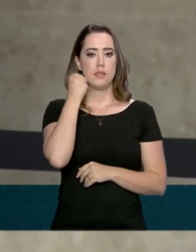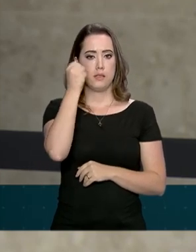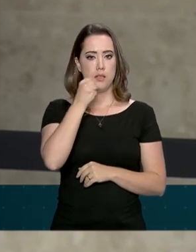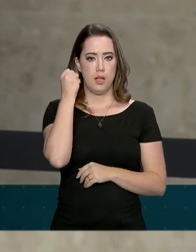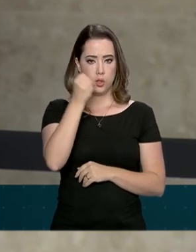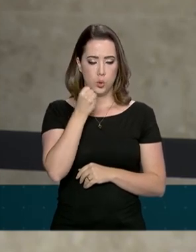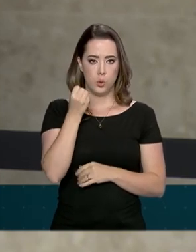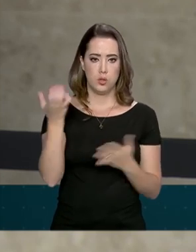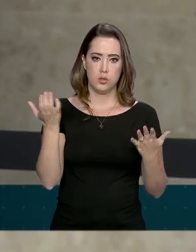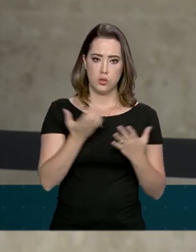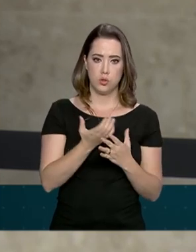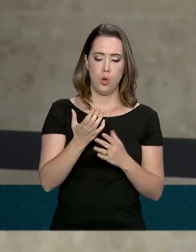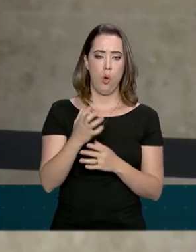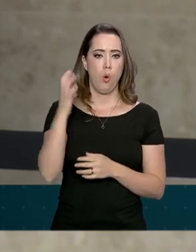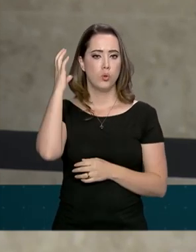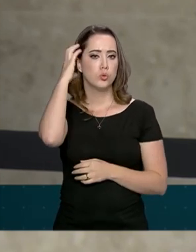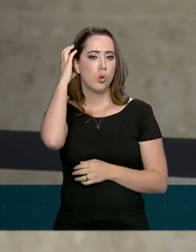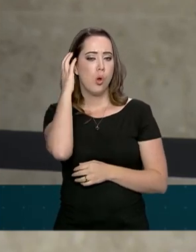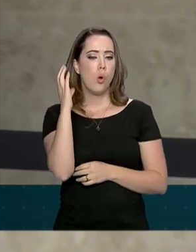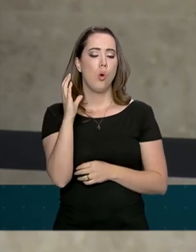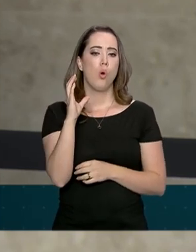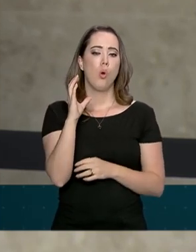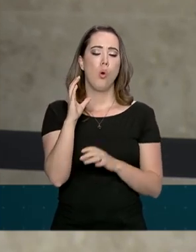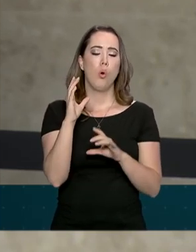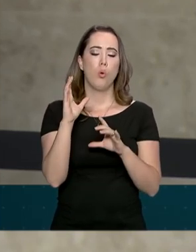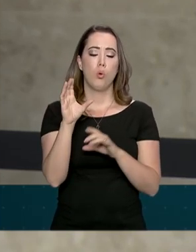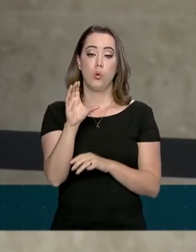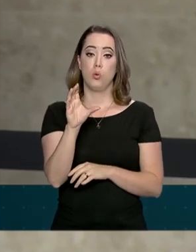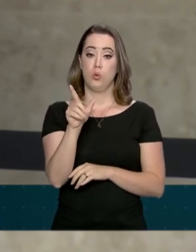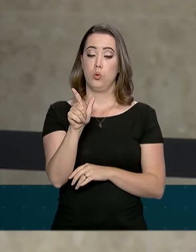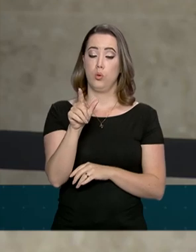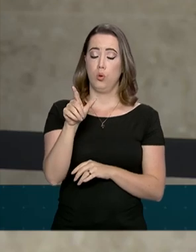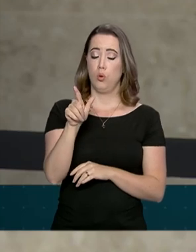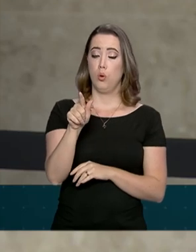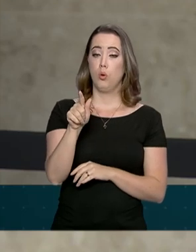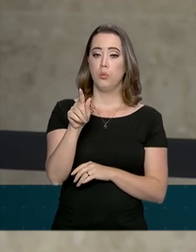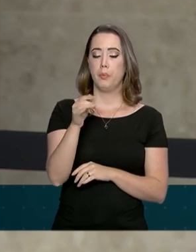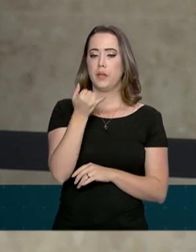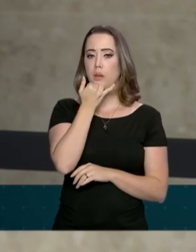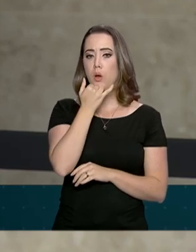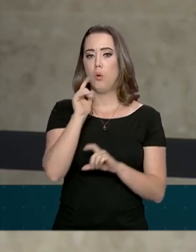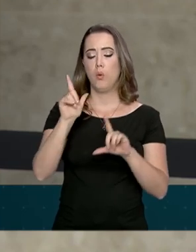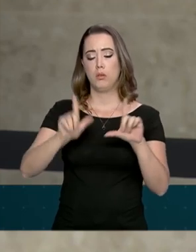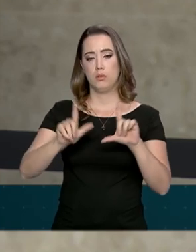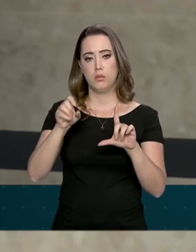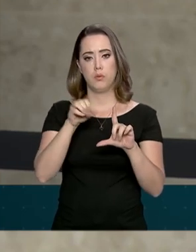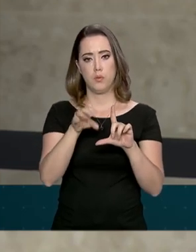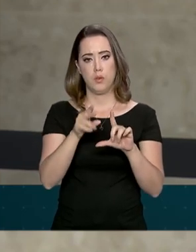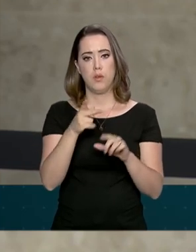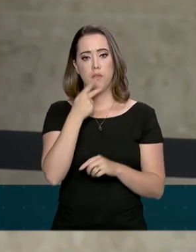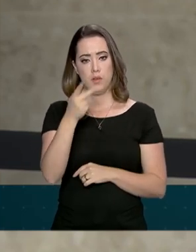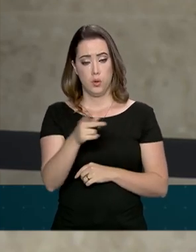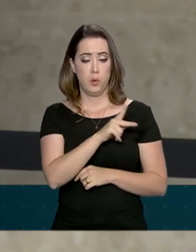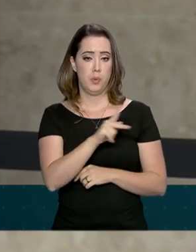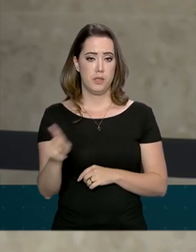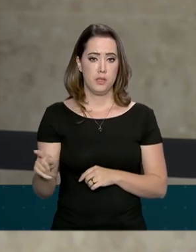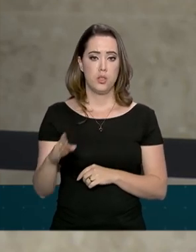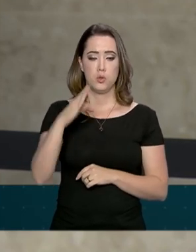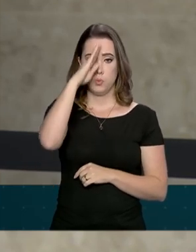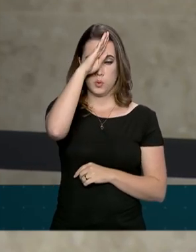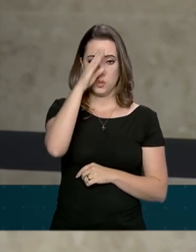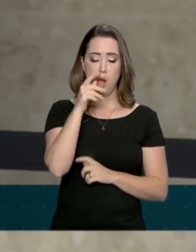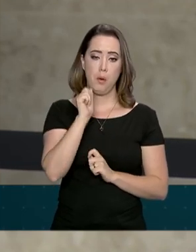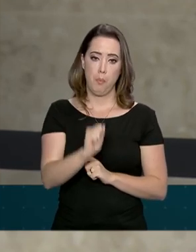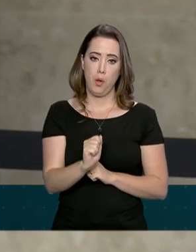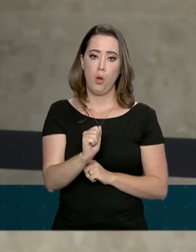entrevista à globo news ela que é presidente da ccj do senado disse que o presidente funcionário pode ajudar na reforma da previdência abre